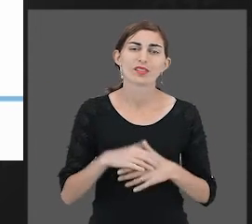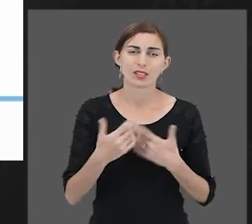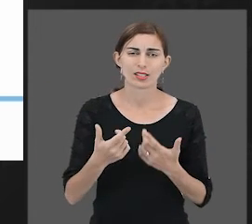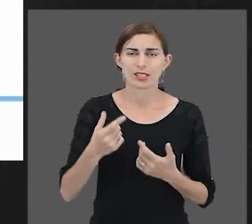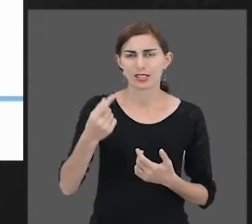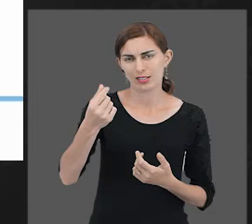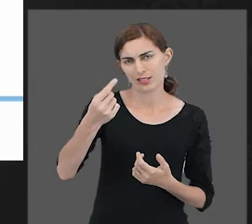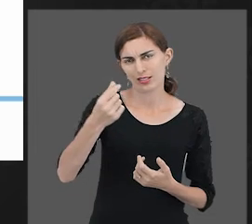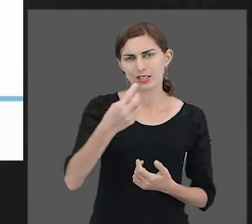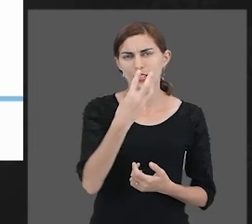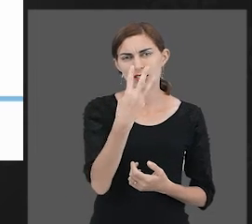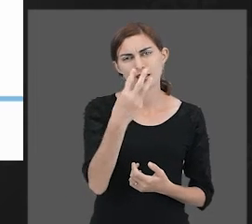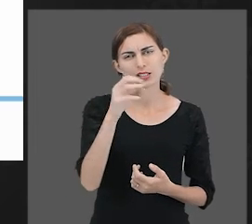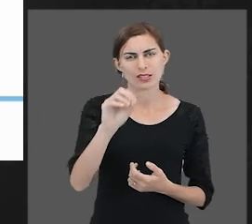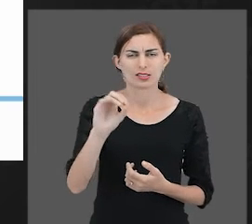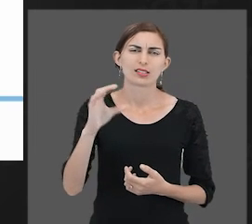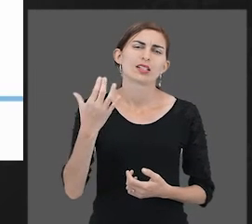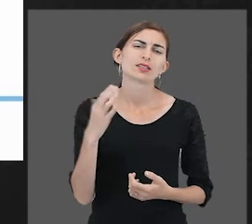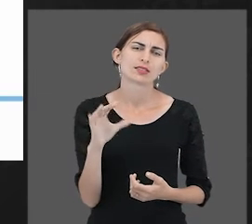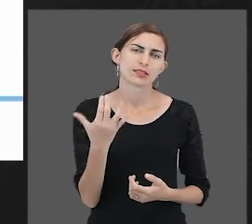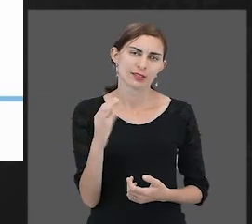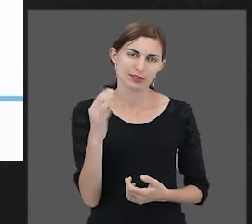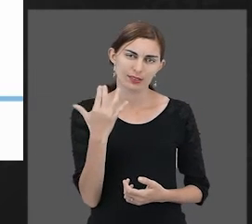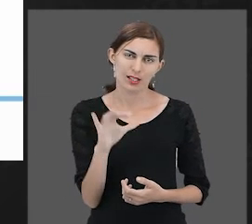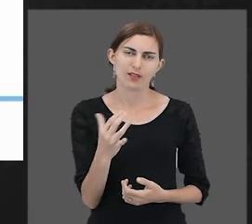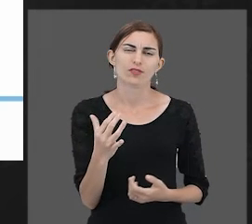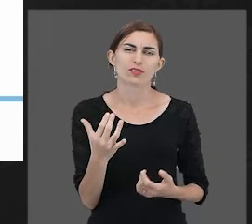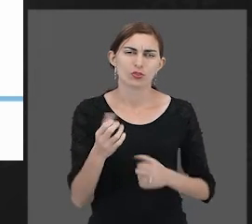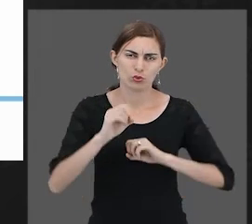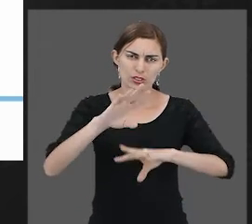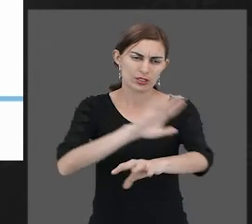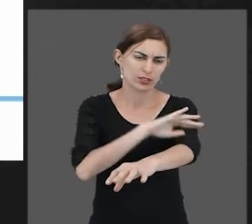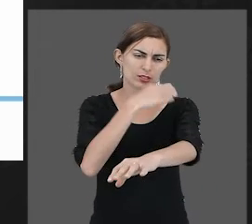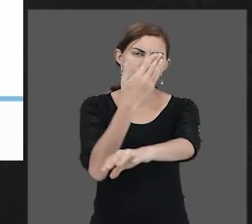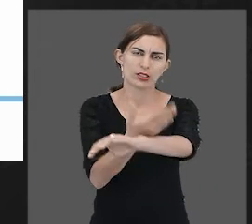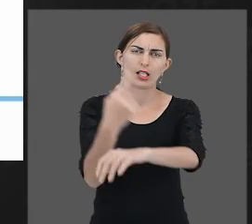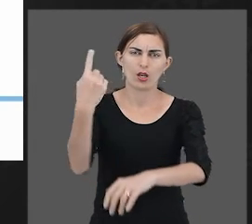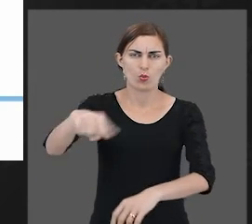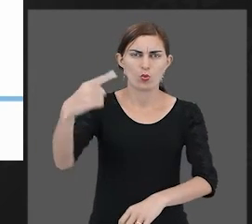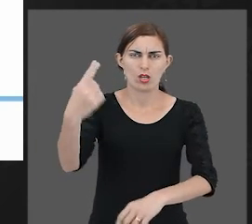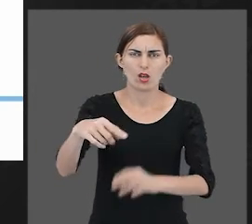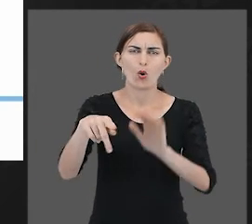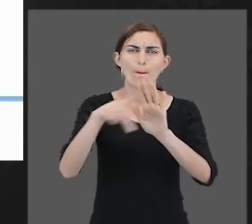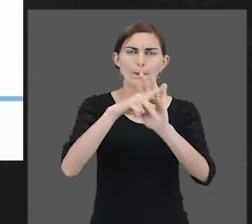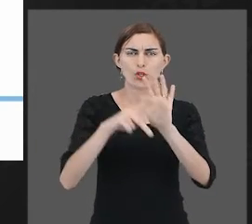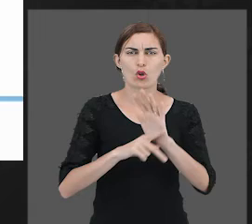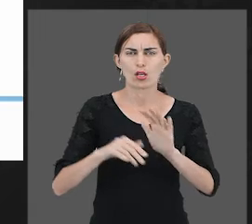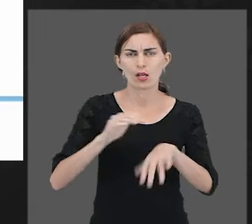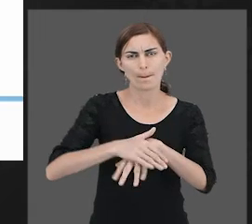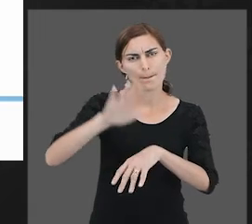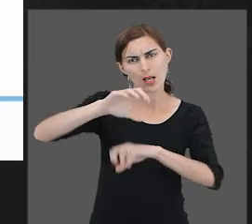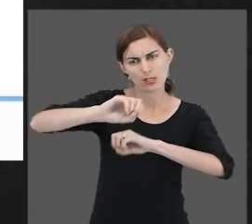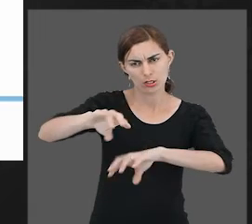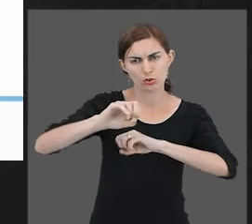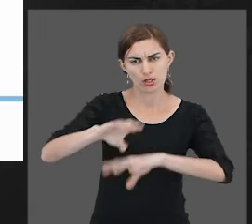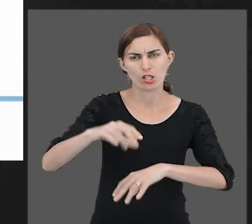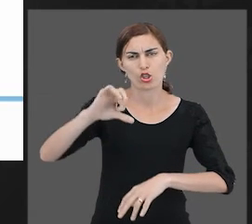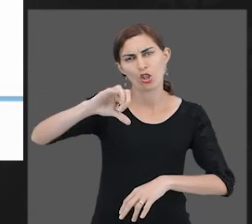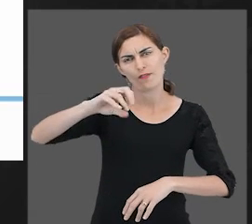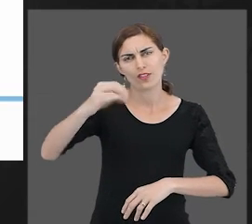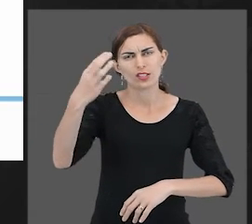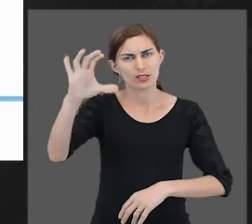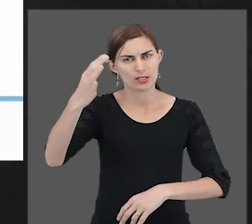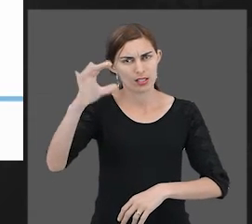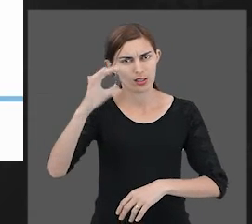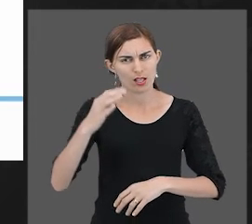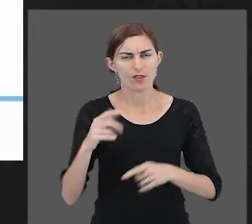a gente recebe por cada dia letivo 30 centavos. Para ensino integral, R$1. Alunos do programa Mais Educação, 90 centavos. E